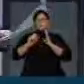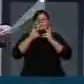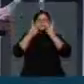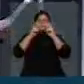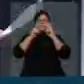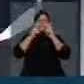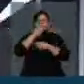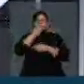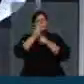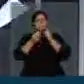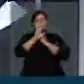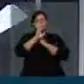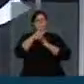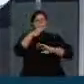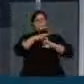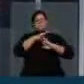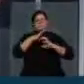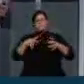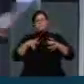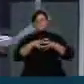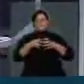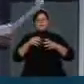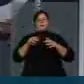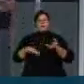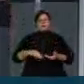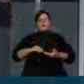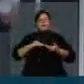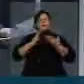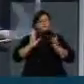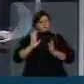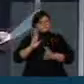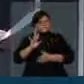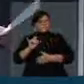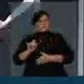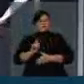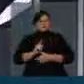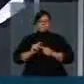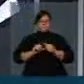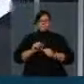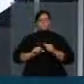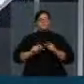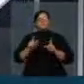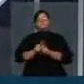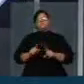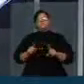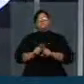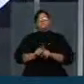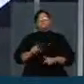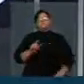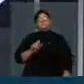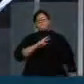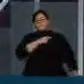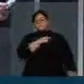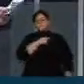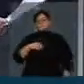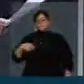uma vez, do pequeno e do micro, e que o Congresso vai restabelecer essa função,